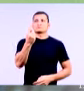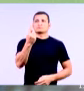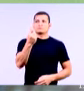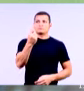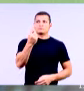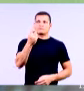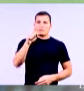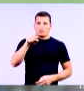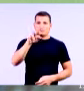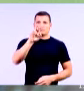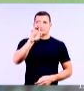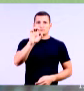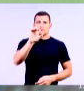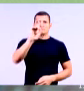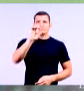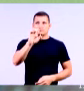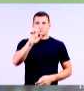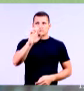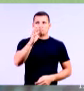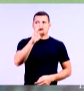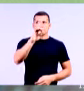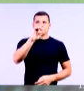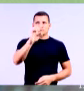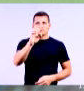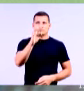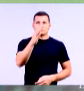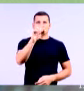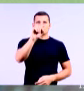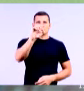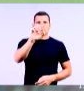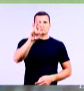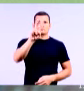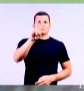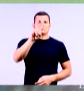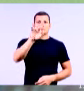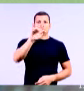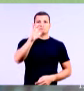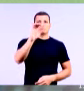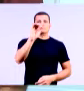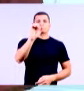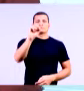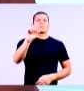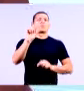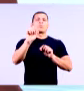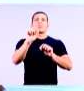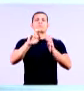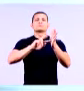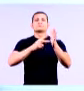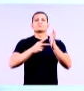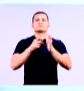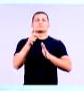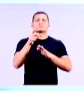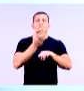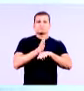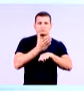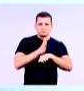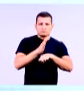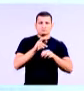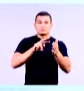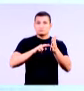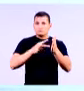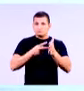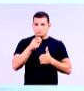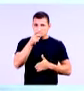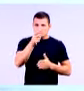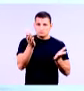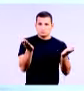que é a rede de serviços integrados. O que que significa isso na prática, gente? Significa que você,